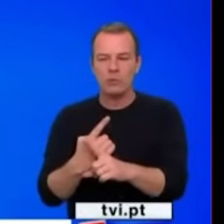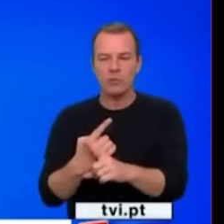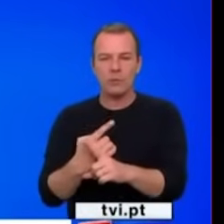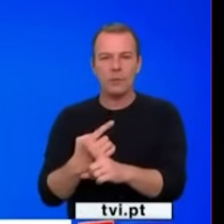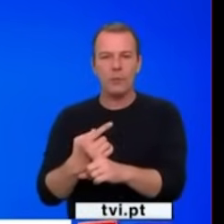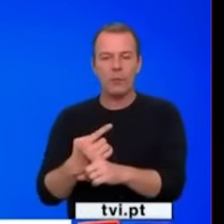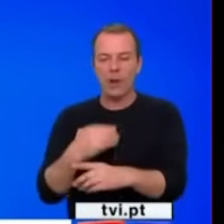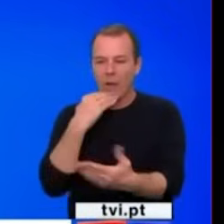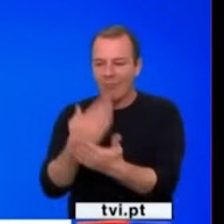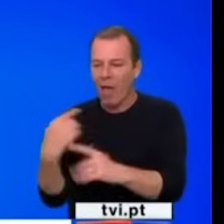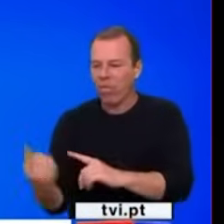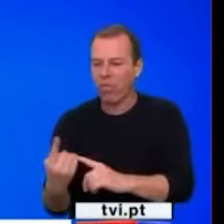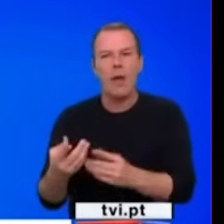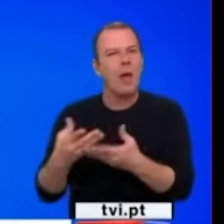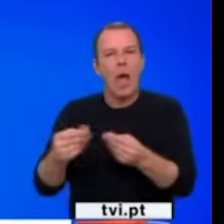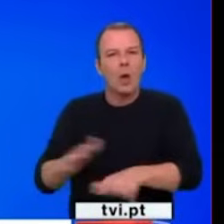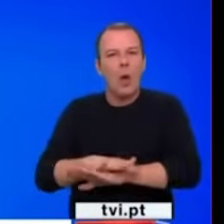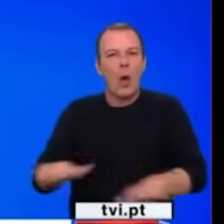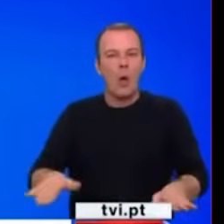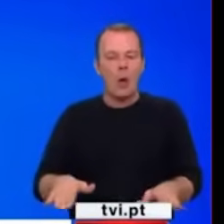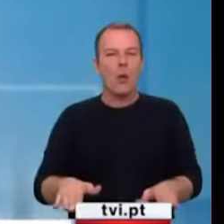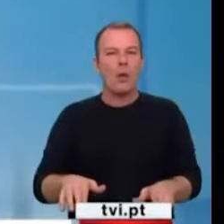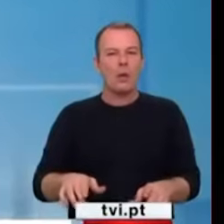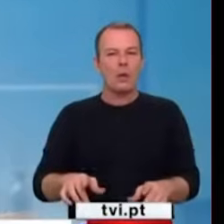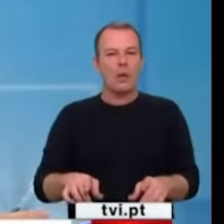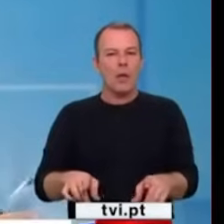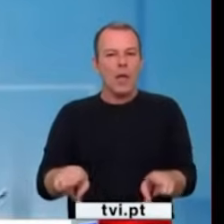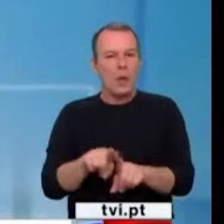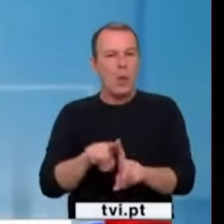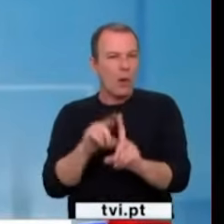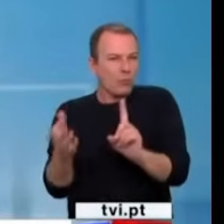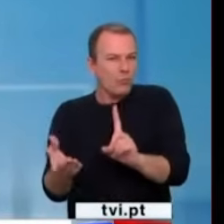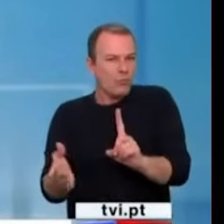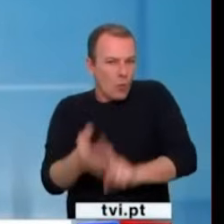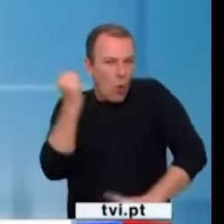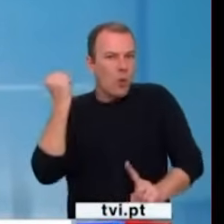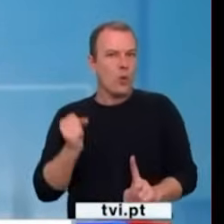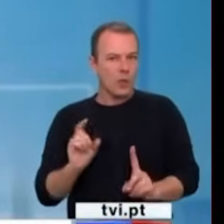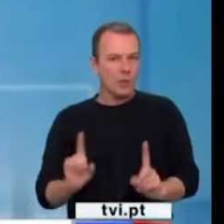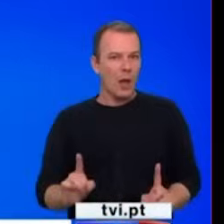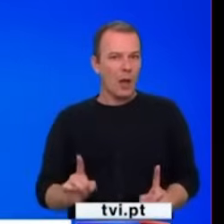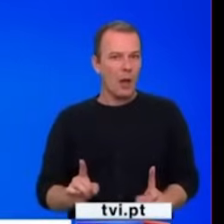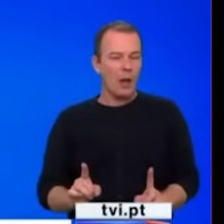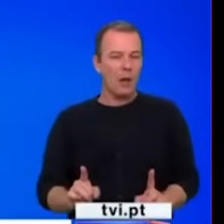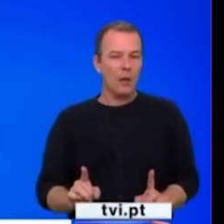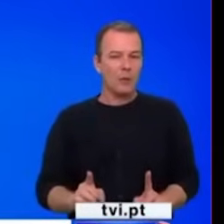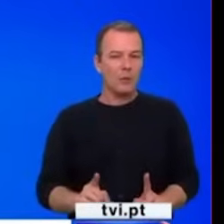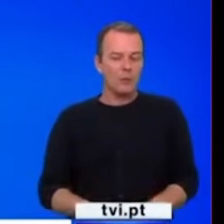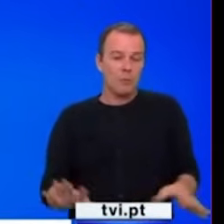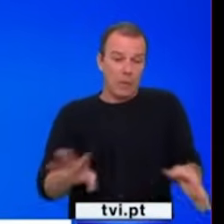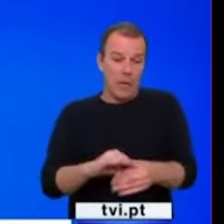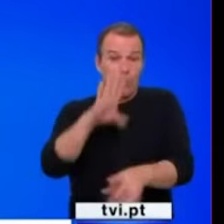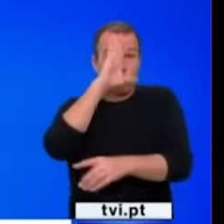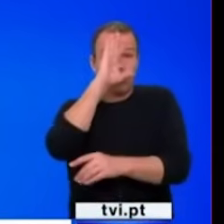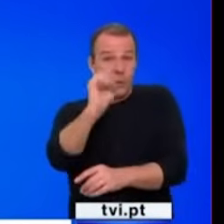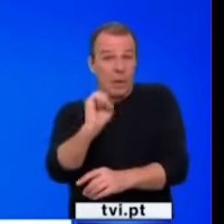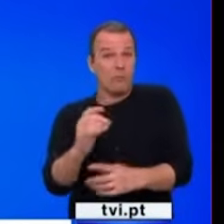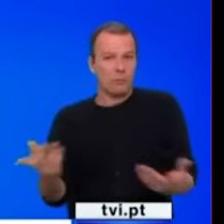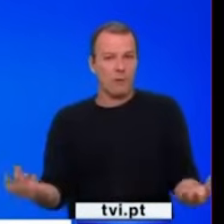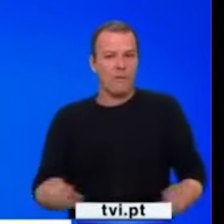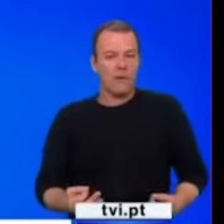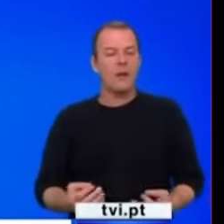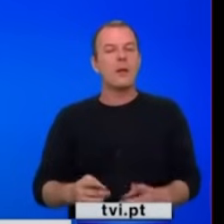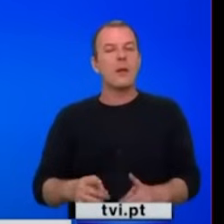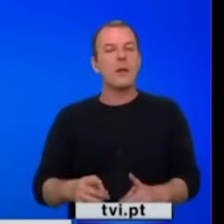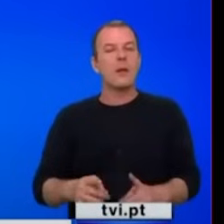Sem pôr em causa os direitos de liberdades e garantias são uma conquista são uma conquista fundamental do Estado direito para que o estado de direito funcione